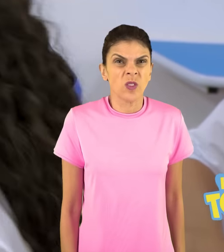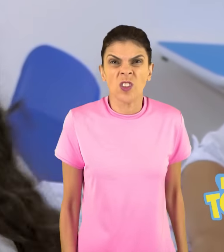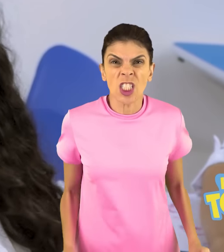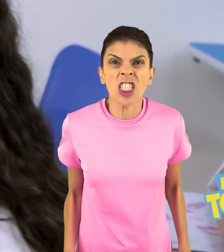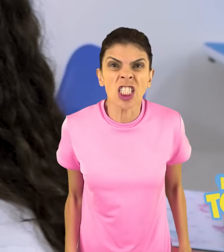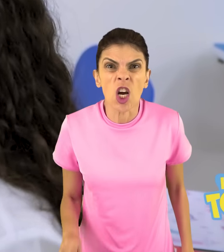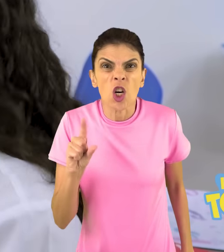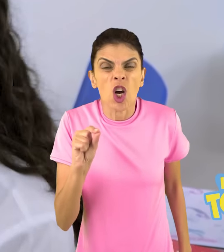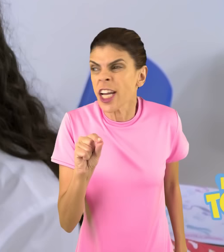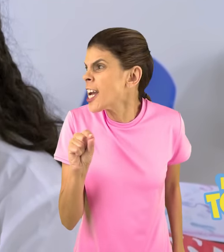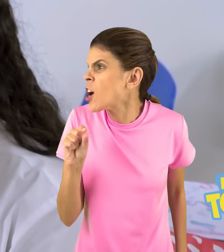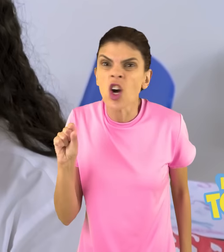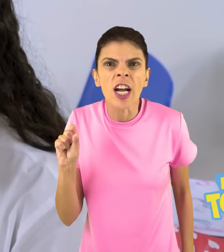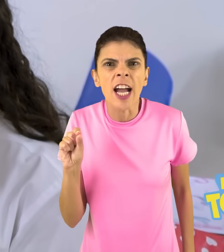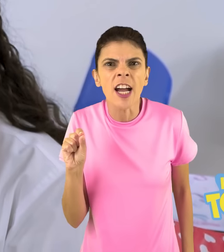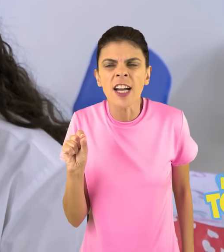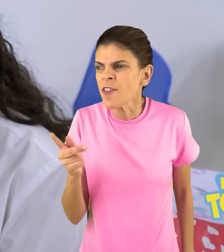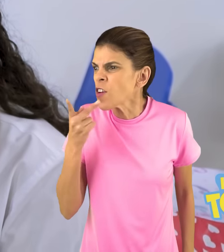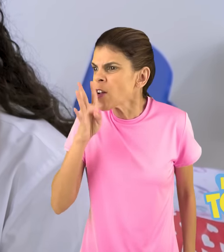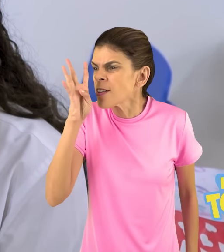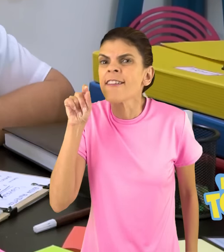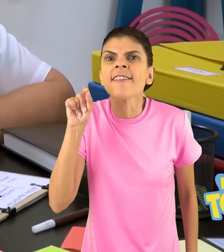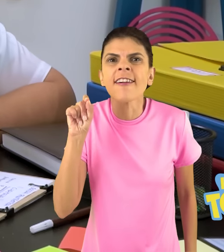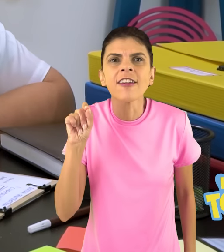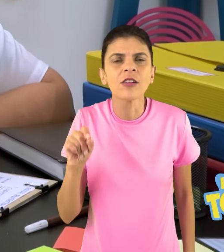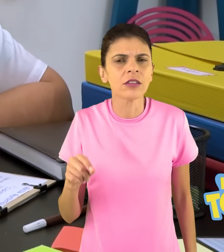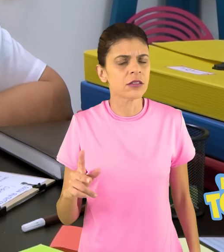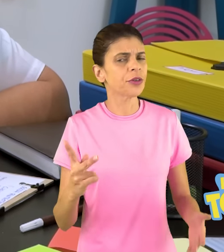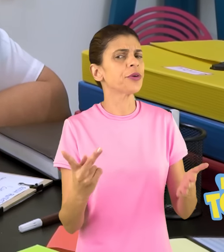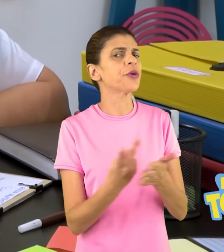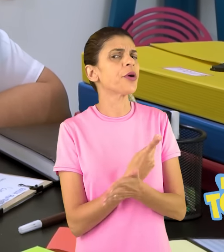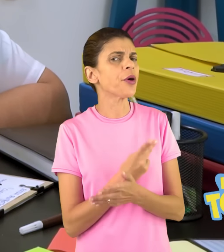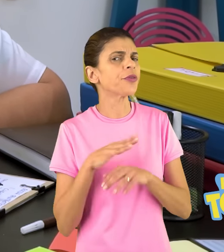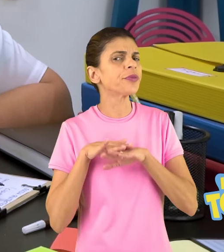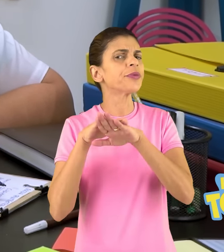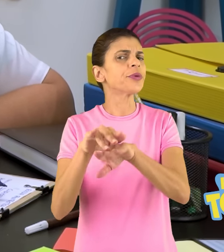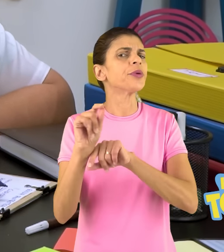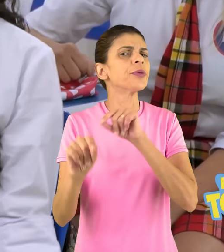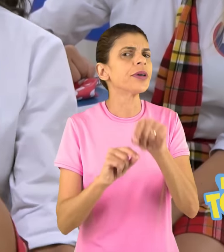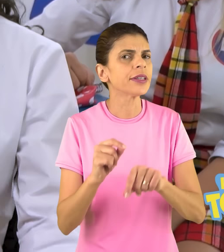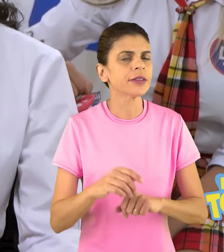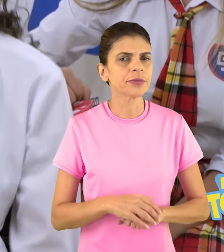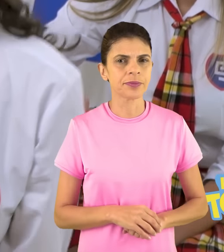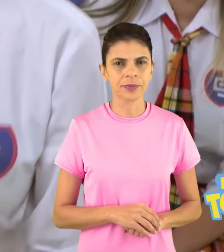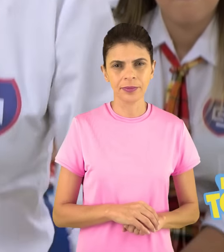O quê? Quem foi que falou isso? Qual foi a mensagem que chegou até você, Raíssa?